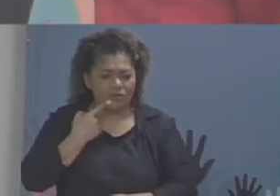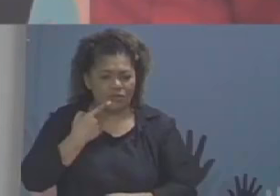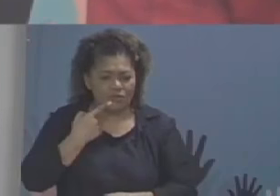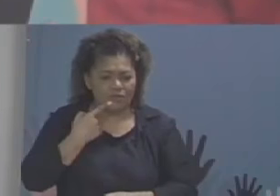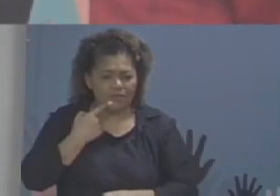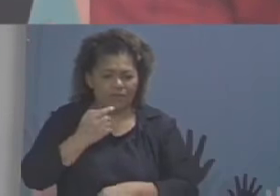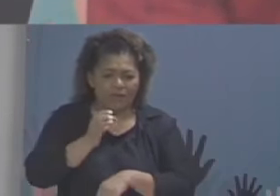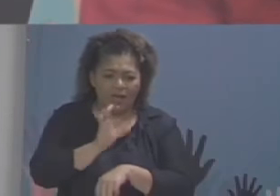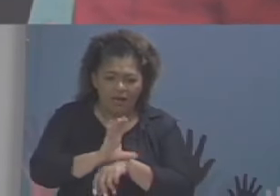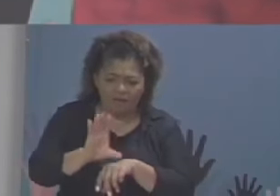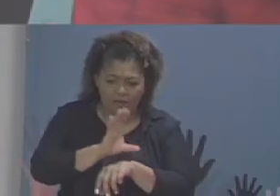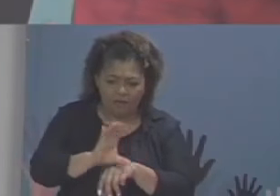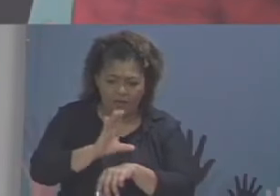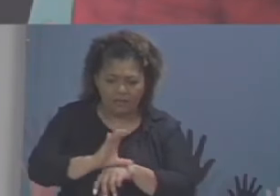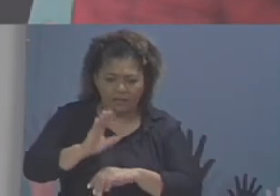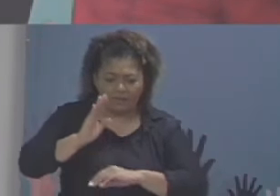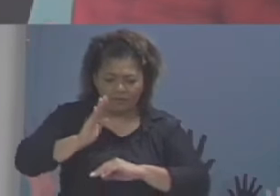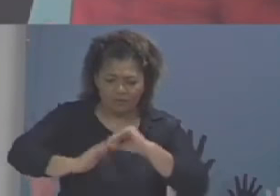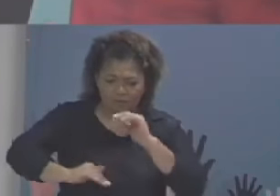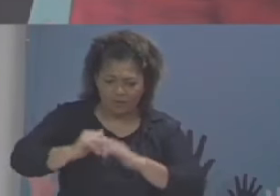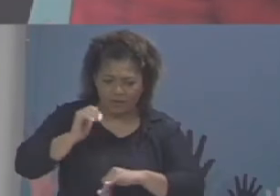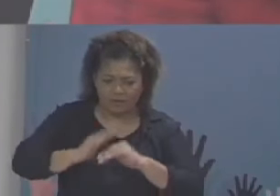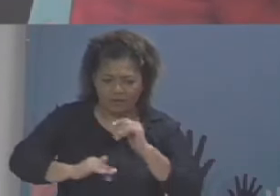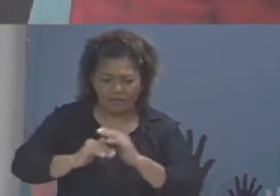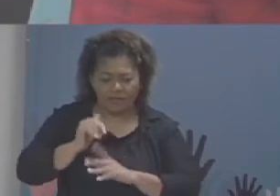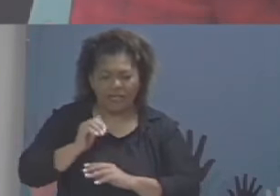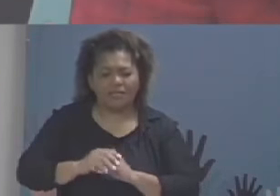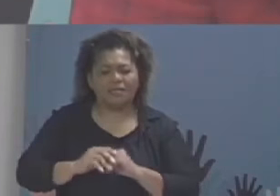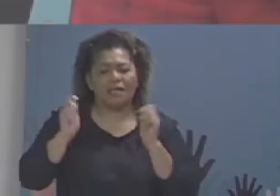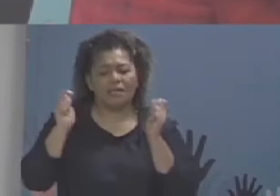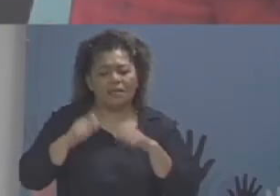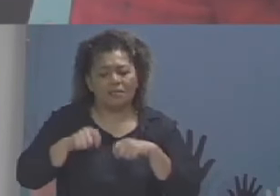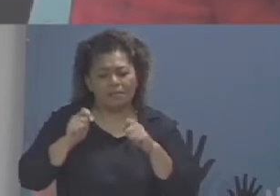profissionais que sejam bilíngues, né? Ou profissionais